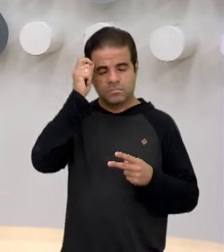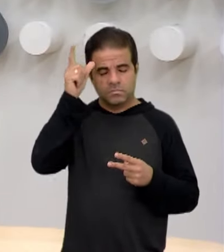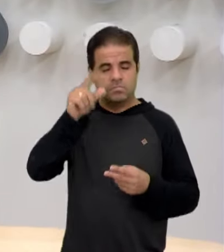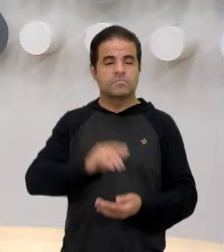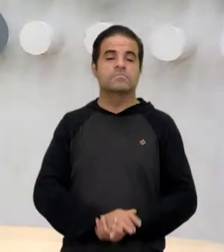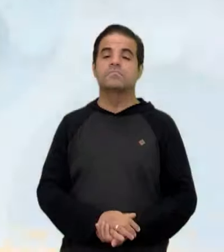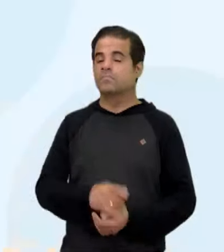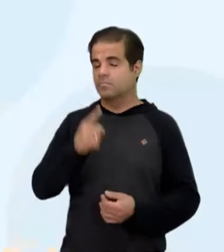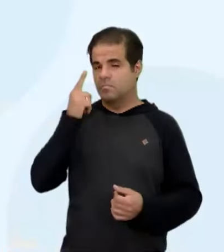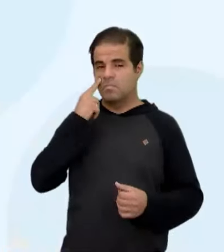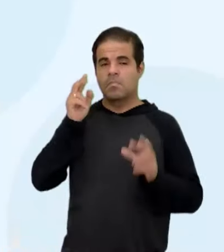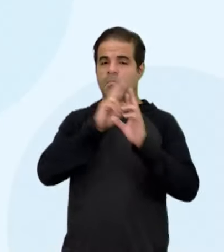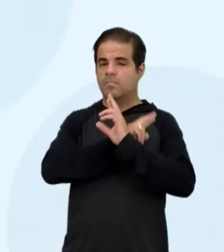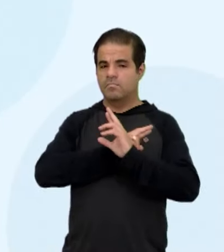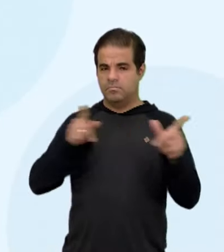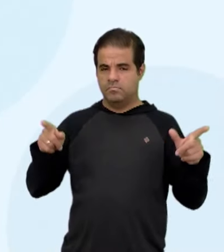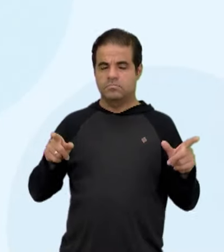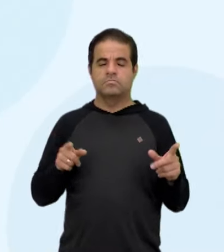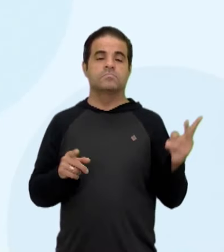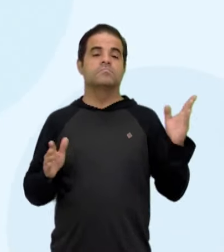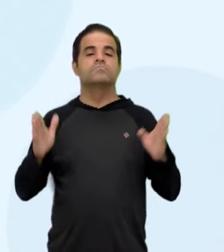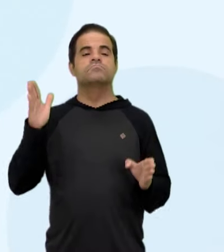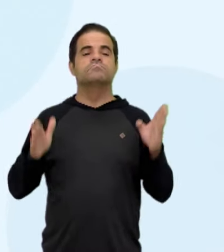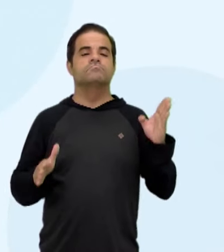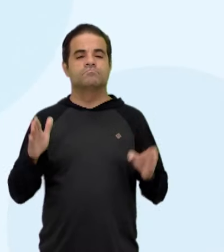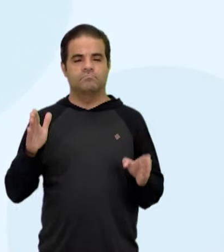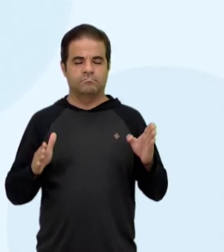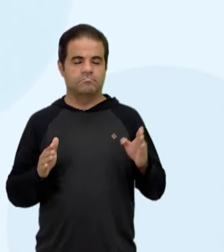para ver a diferença entre as duas. Vamos lá.